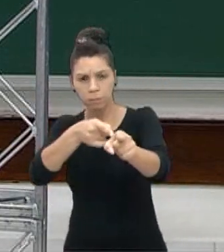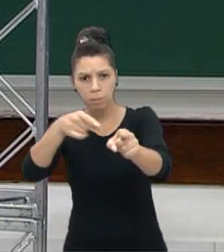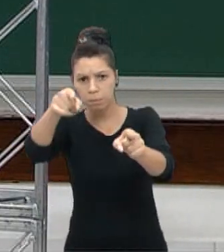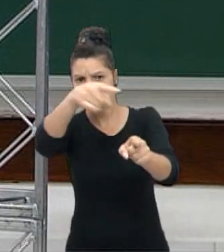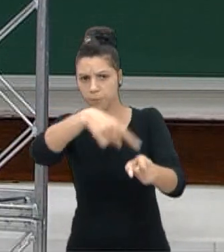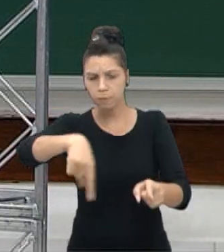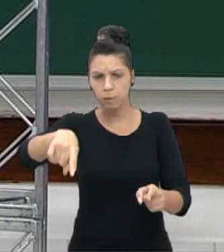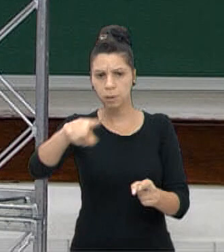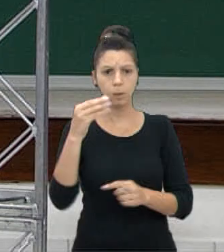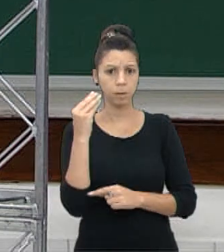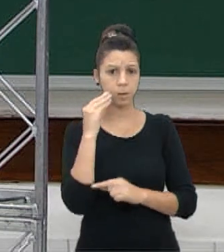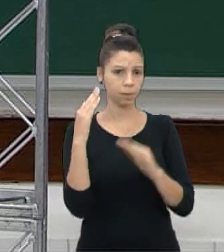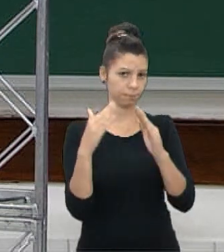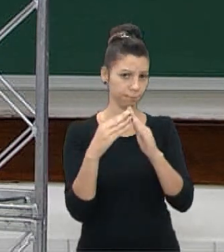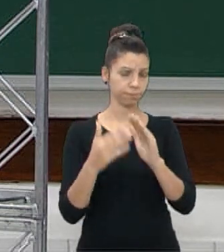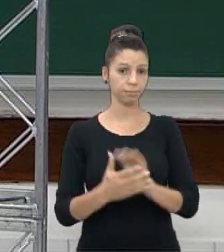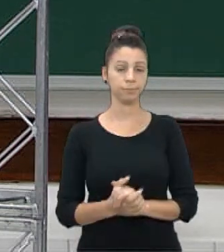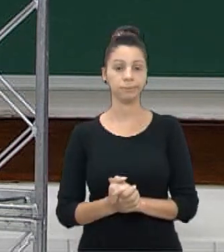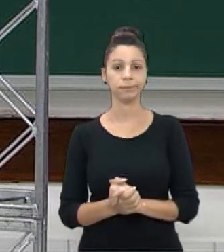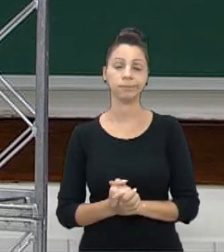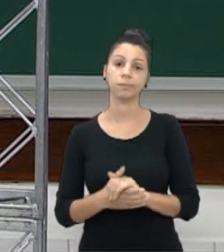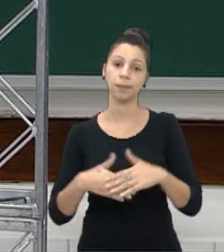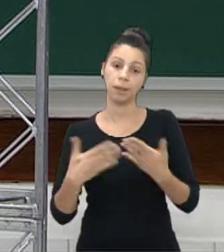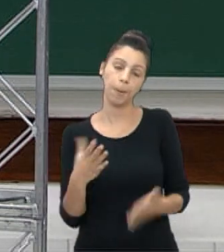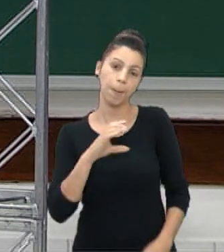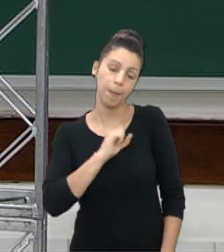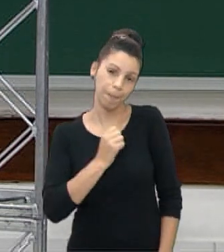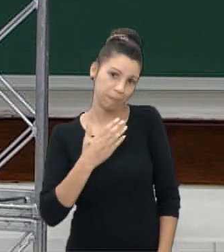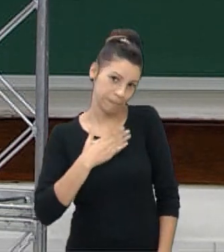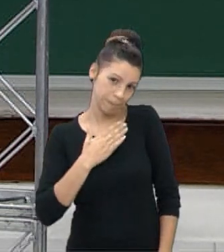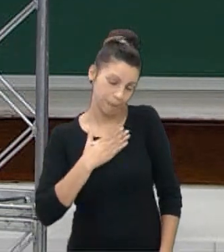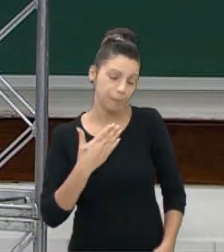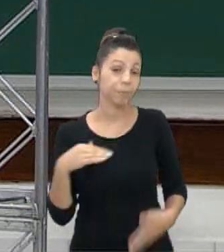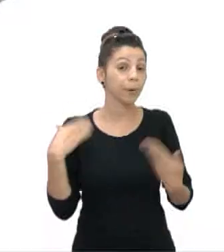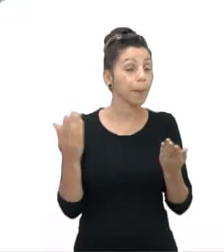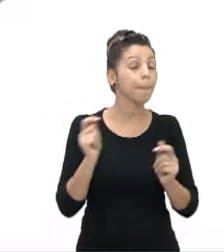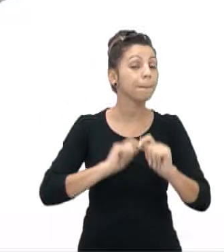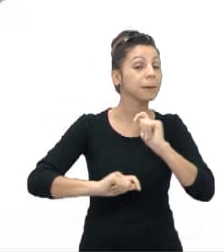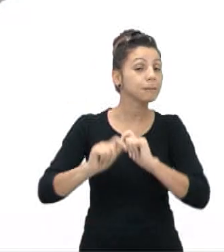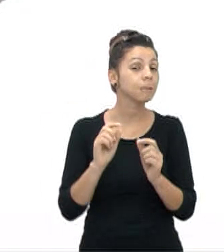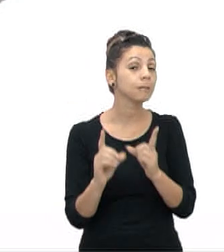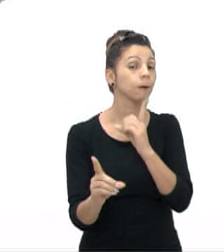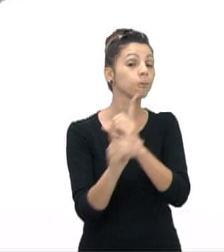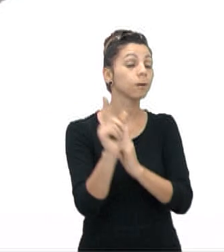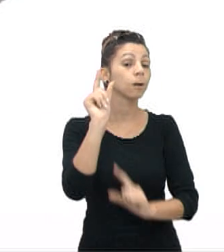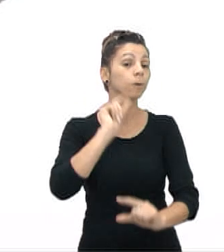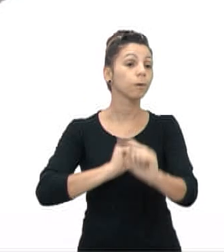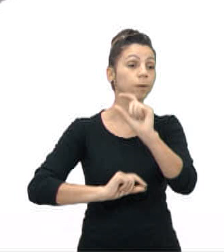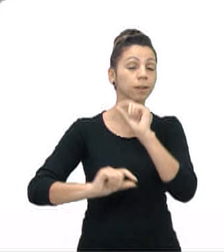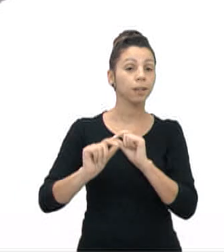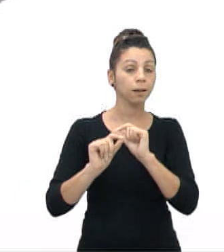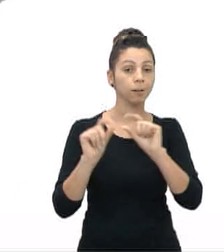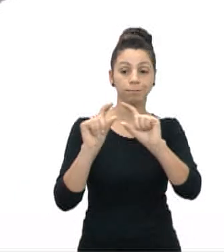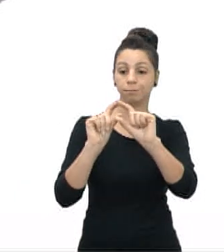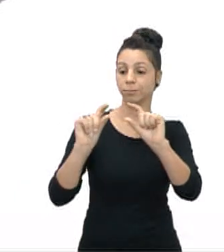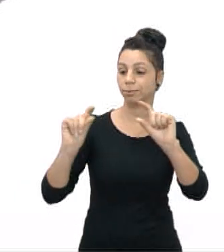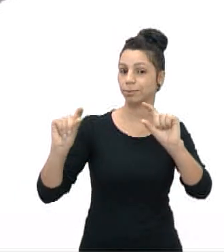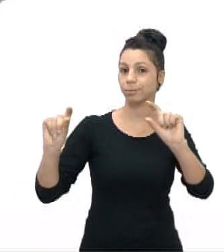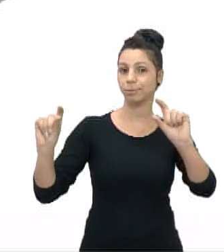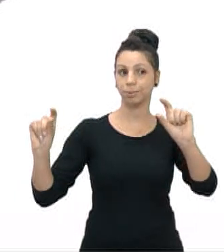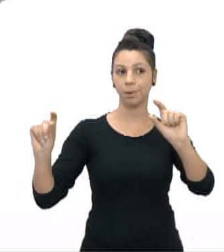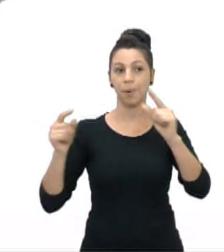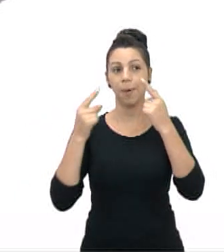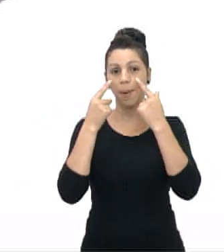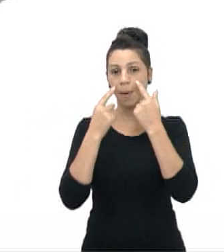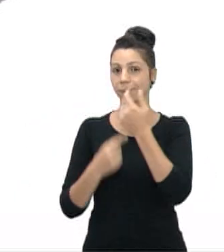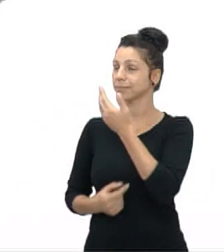para vocês. Tá bom? Meus amores, vocês precisam encontrar aí, abençoados, a seguinte solução.